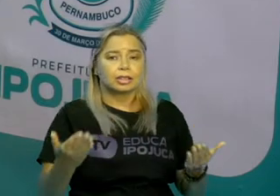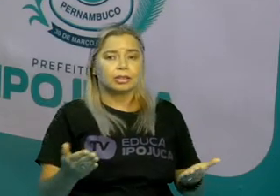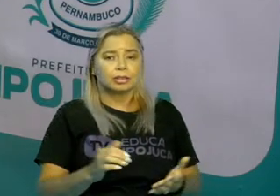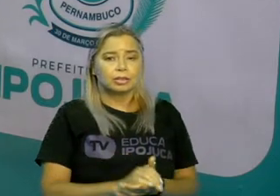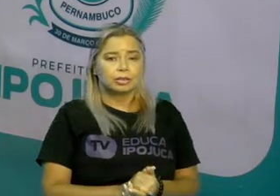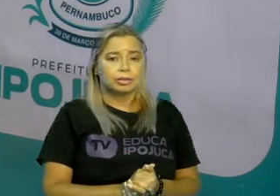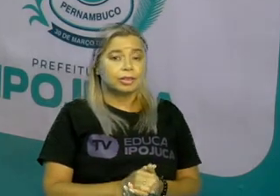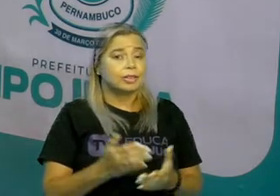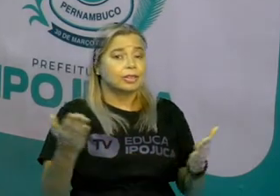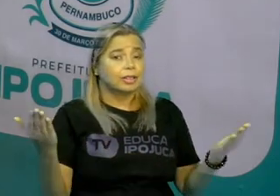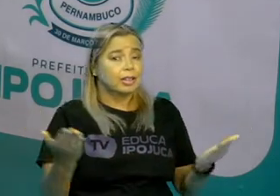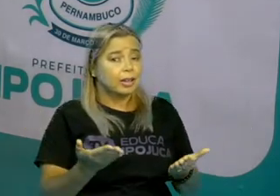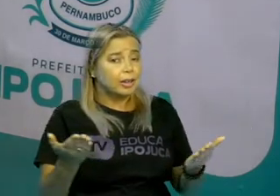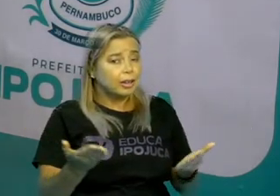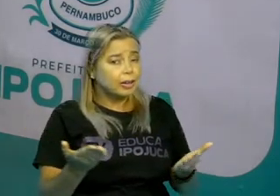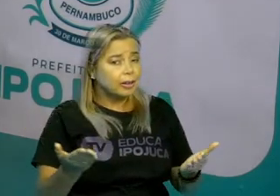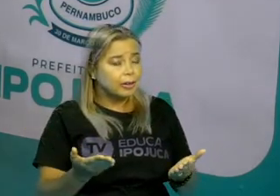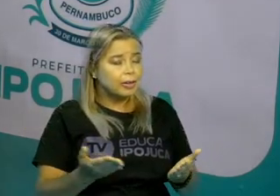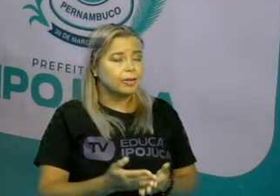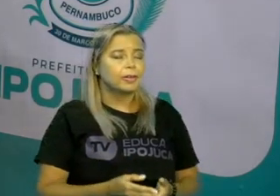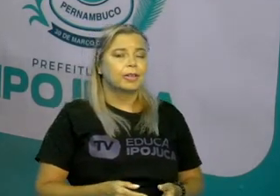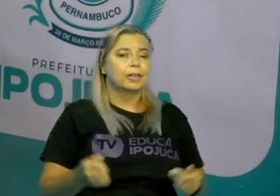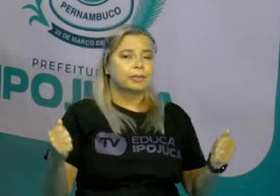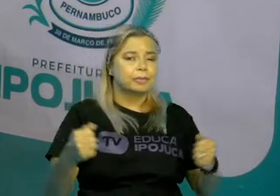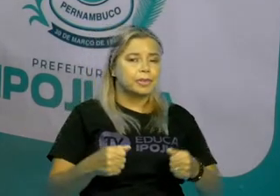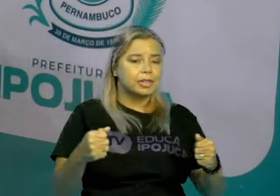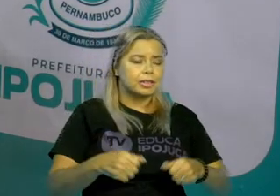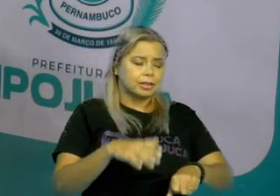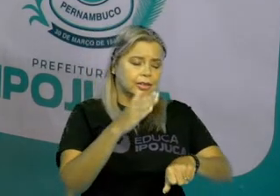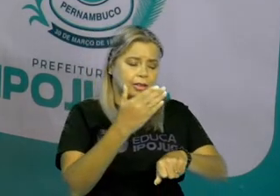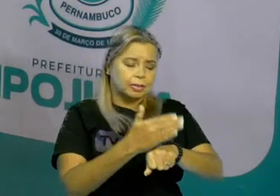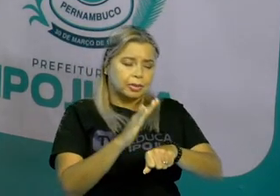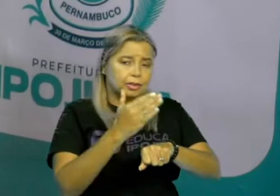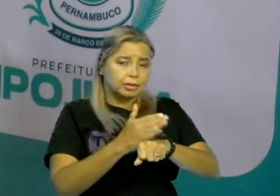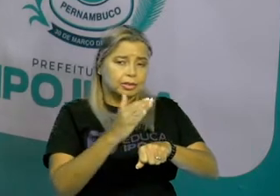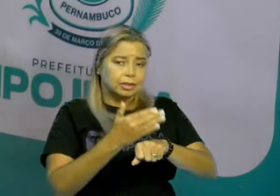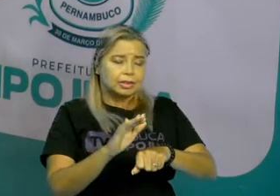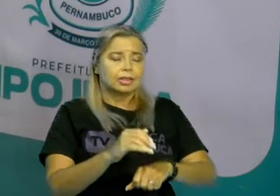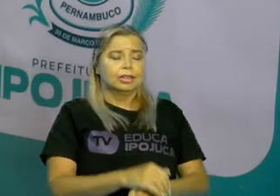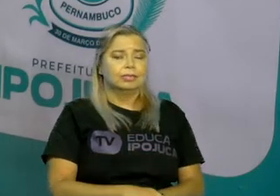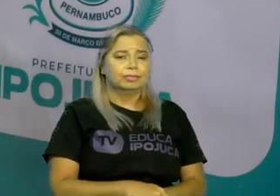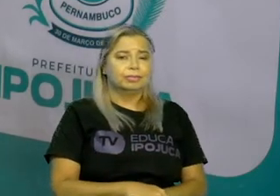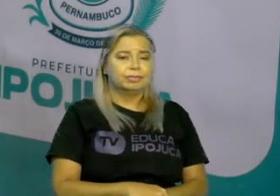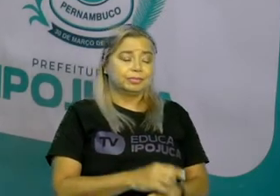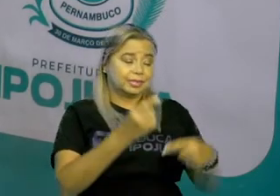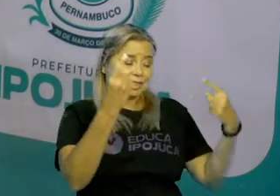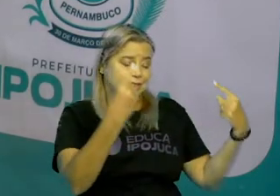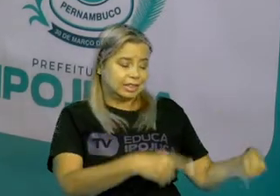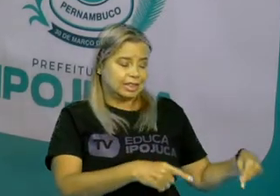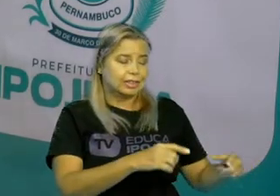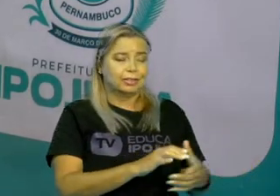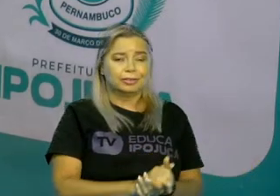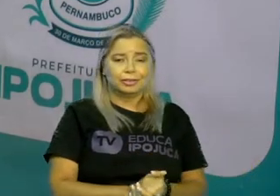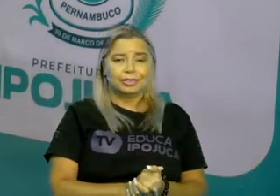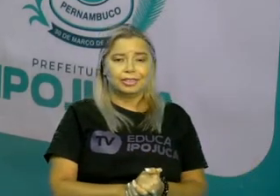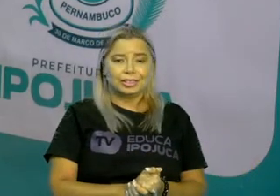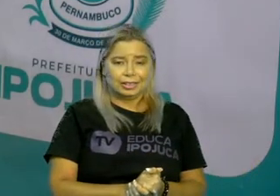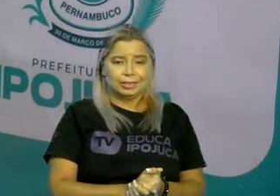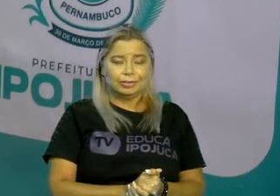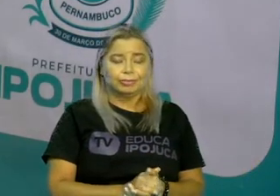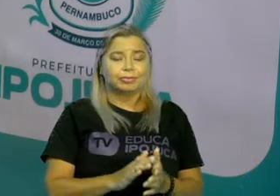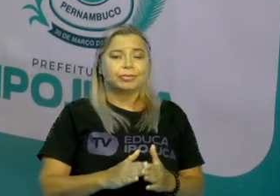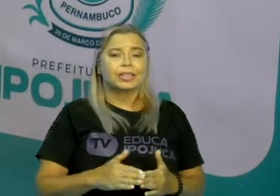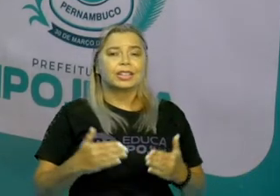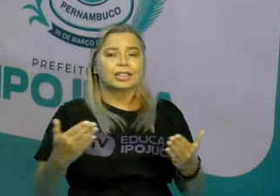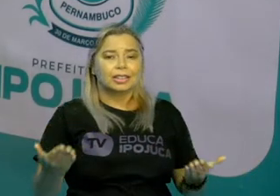é hora de aprender fazendo. É o momento do nosso desafio. Temos que aprender praticando e